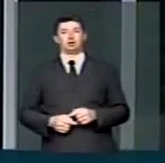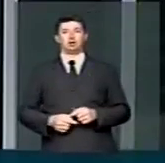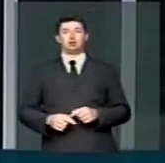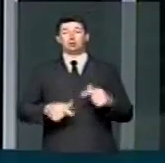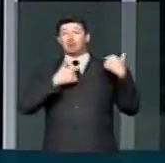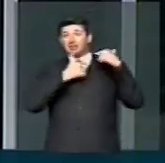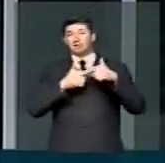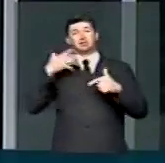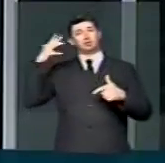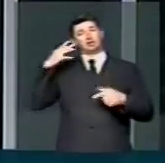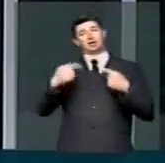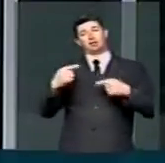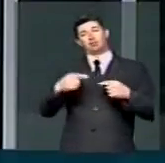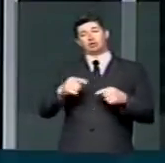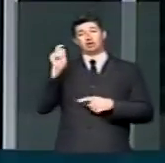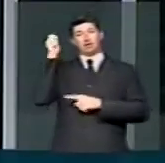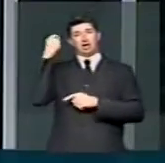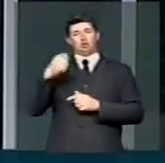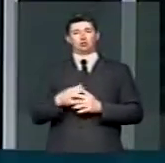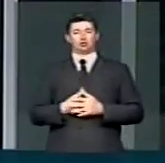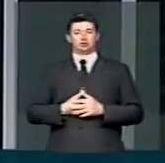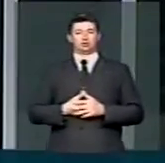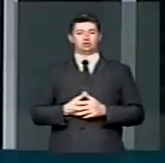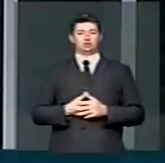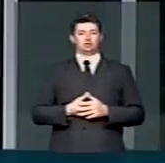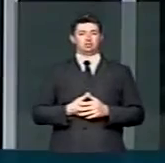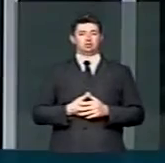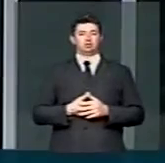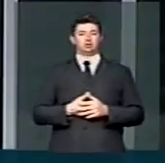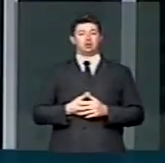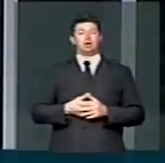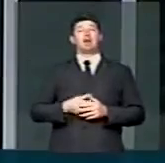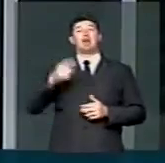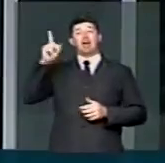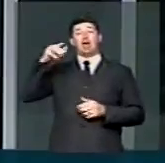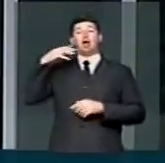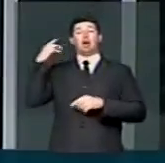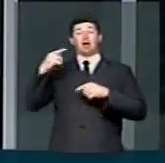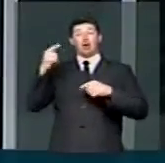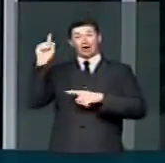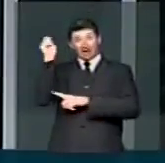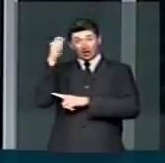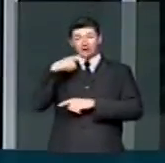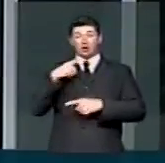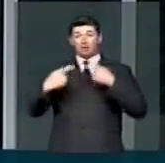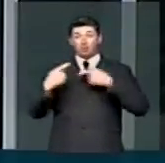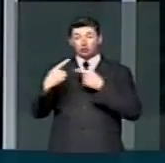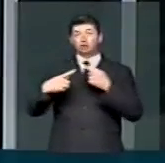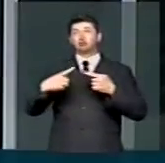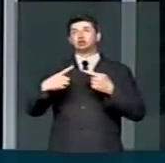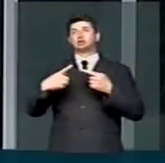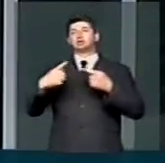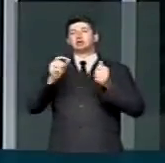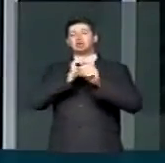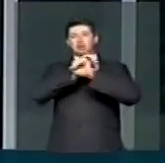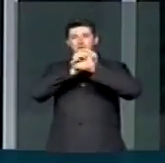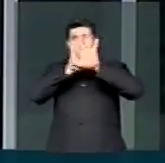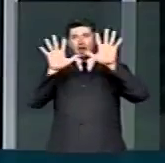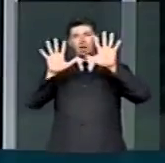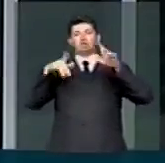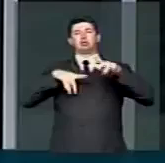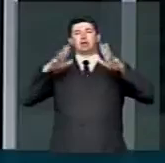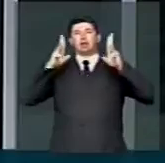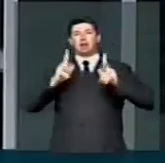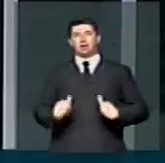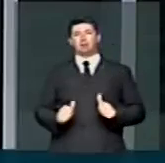uma tradição da política gaúcha, que é uma política de pessoas que fazem a disputa com nitidez, com